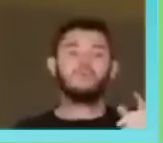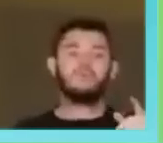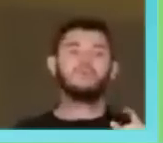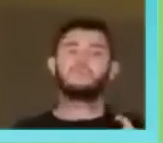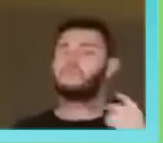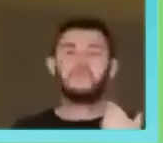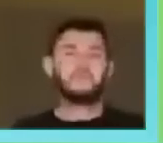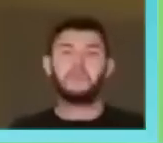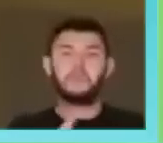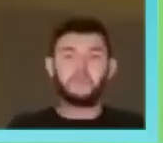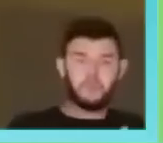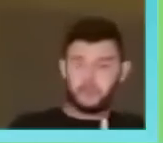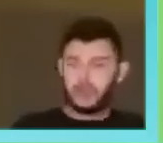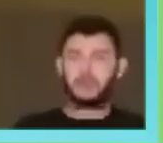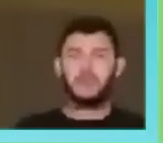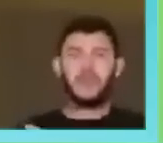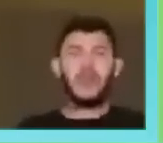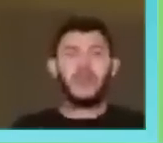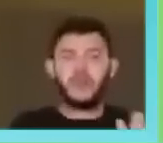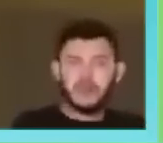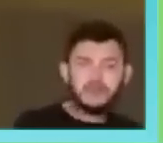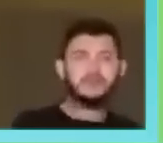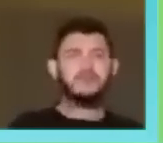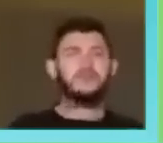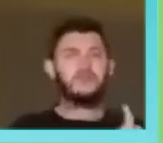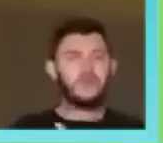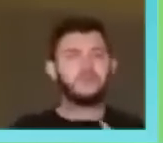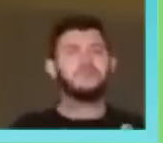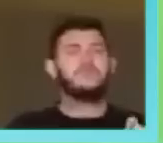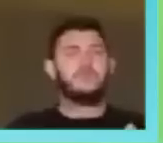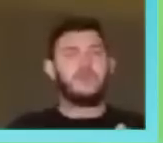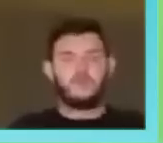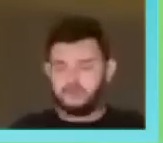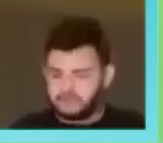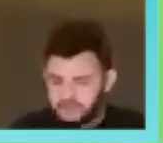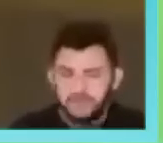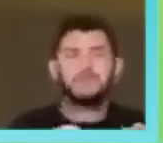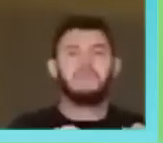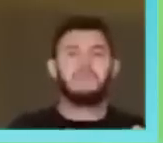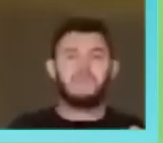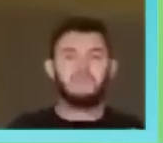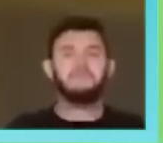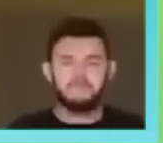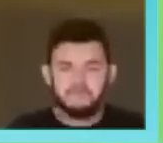aonde tiver que ir. Nós não vamos recuar. Um boi para não entrar na briga, uma boiada para não sair. Eu abro a